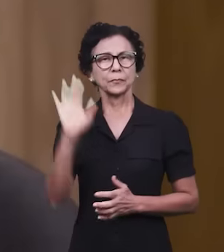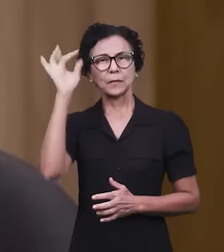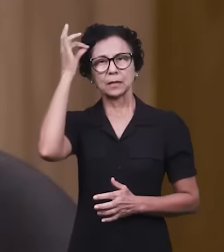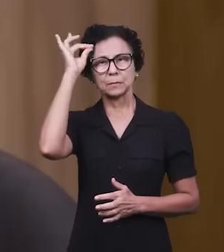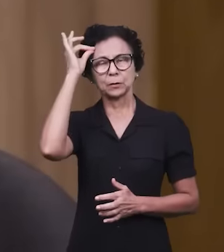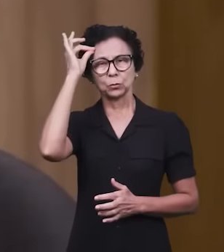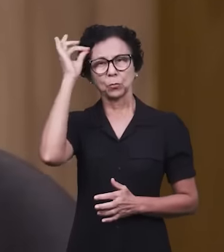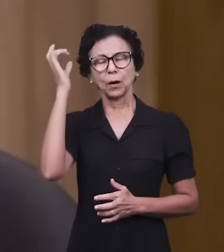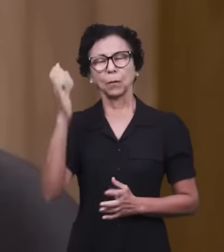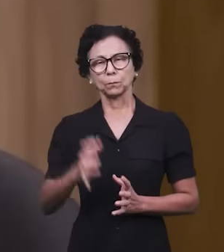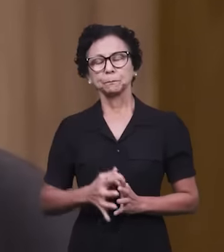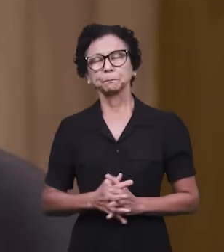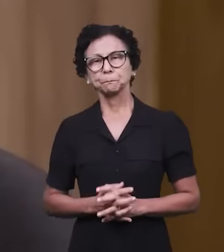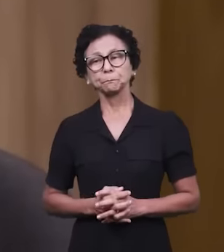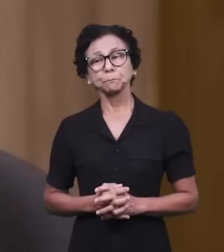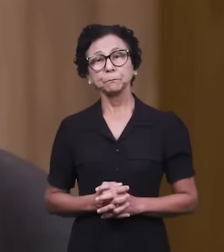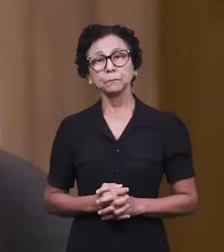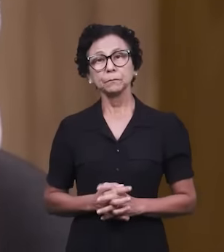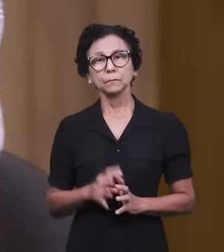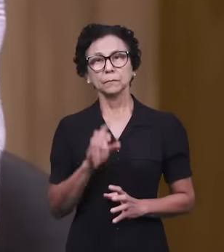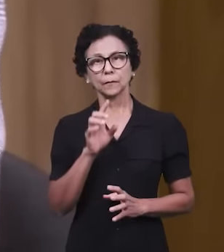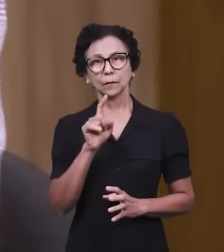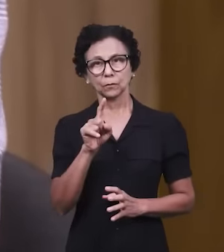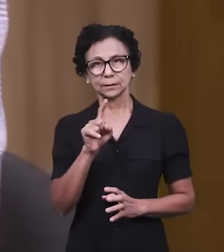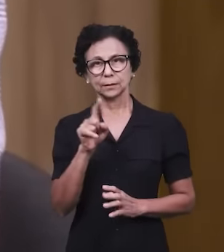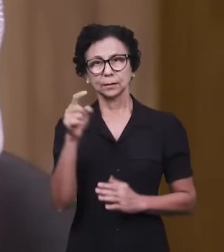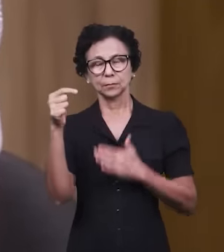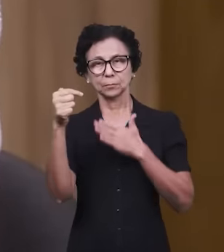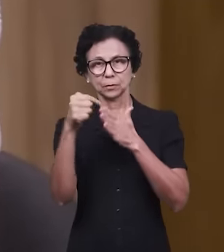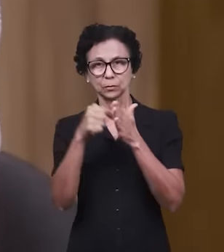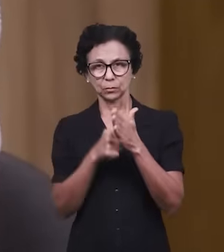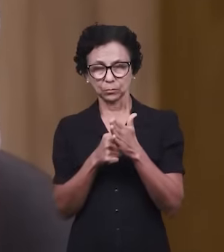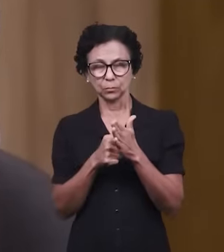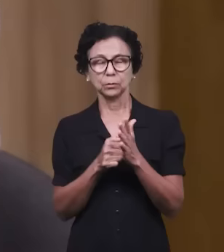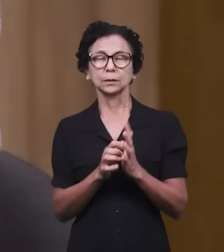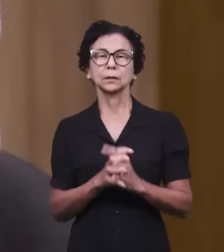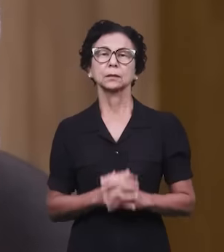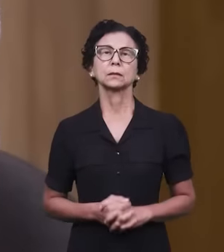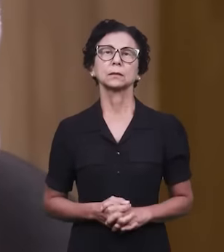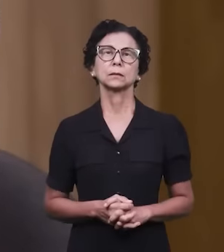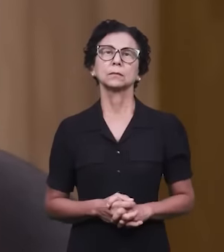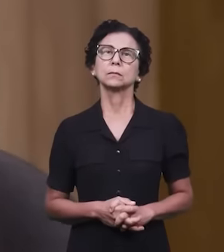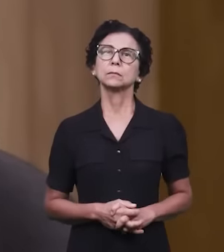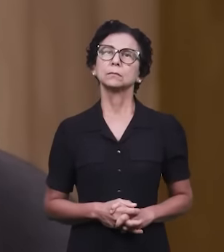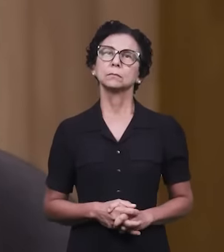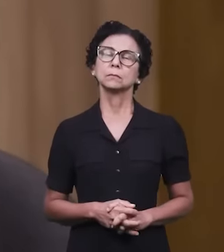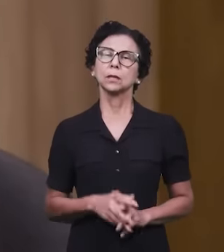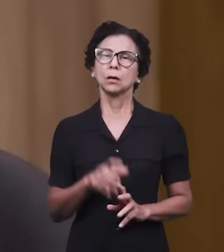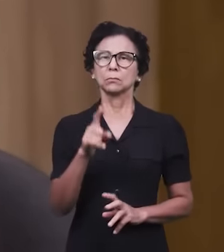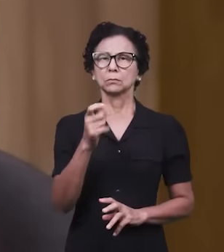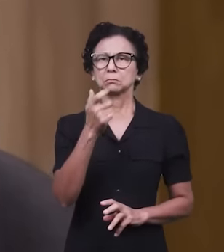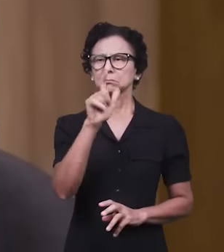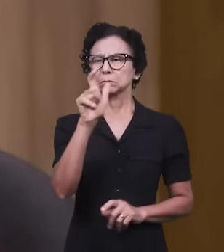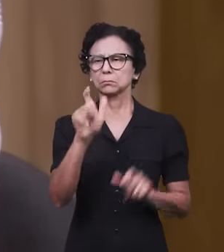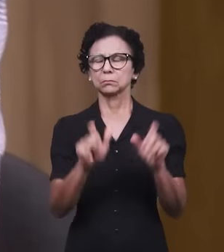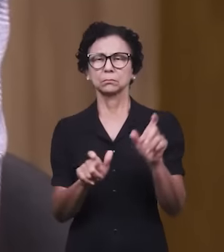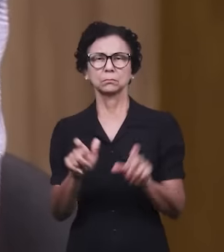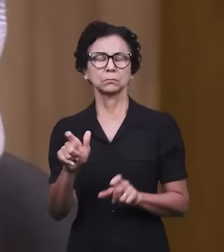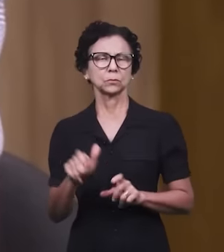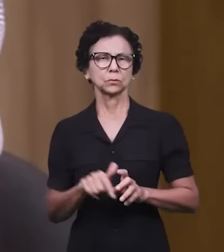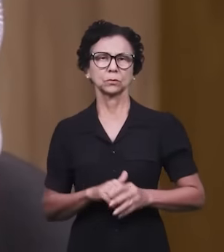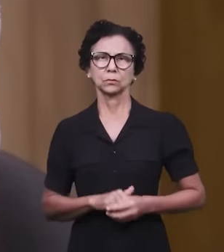que você que fez a pergunta, em momento algum, você ou qualquer outra pessoa